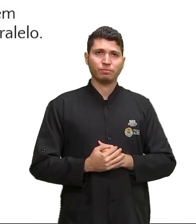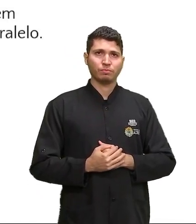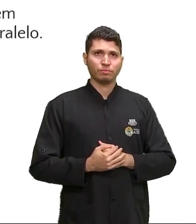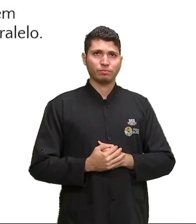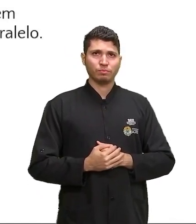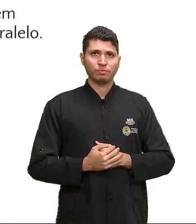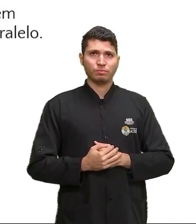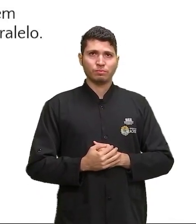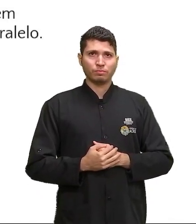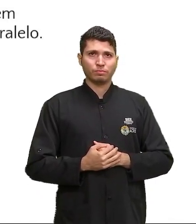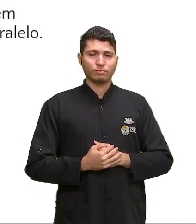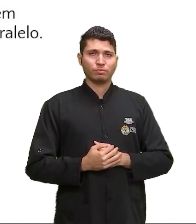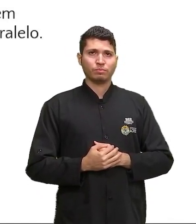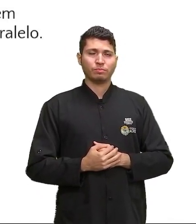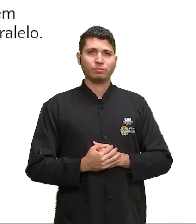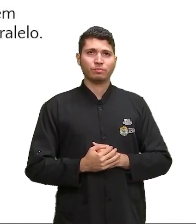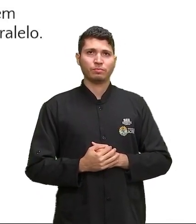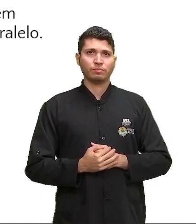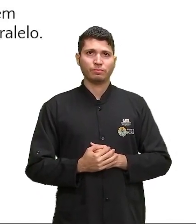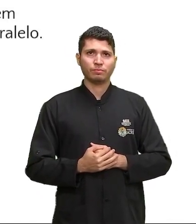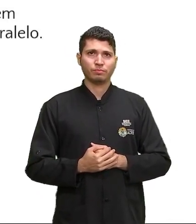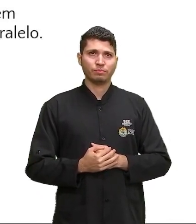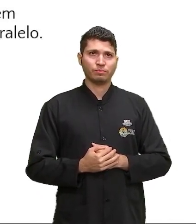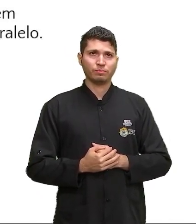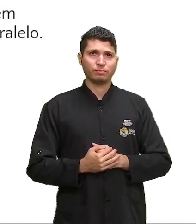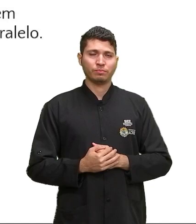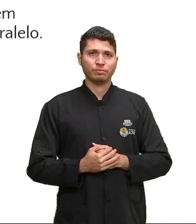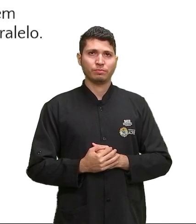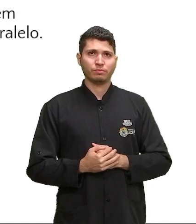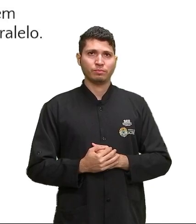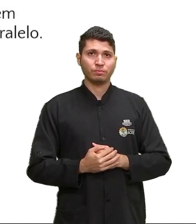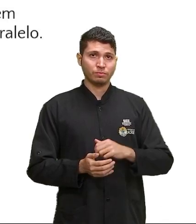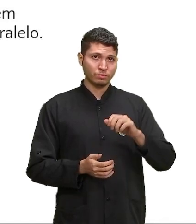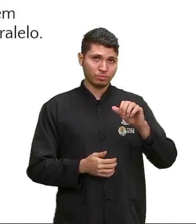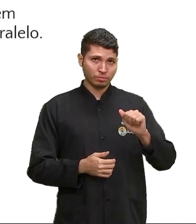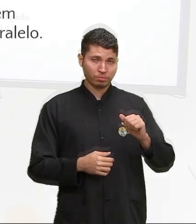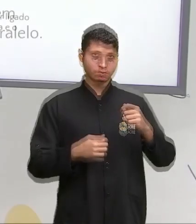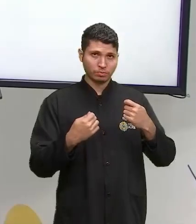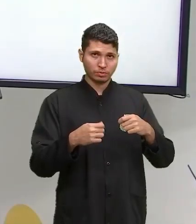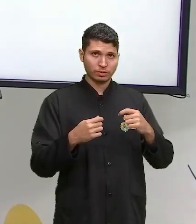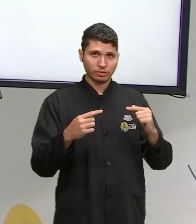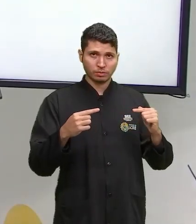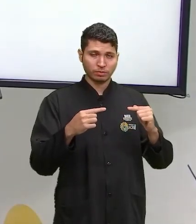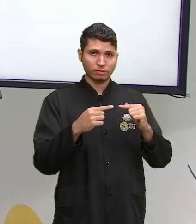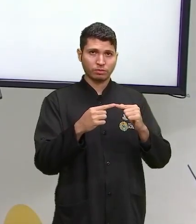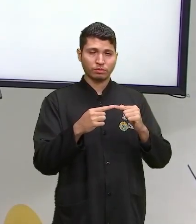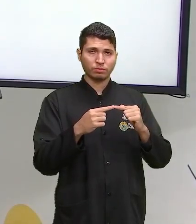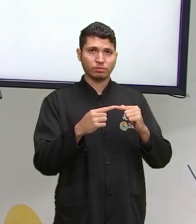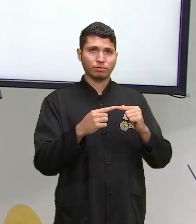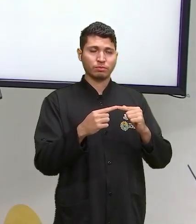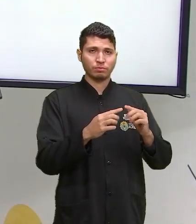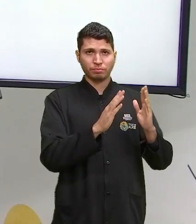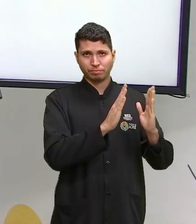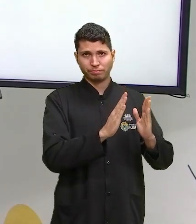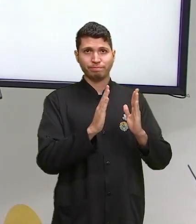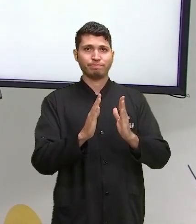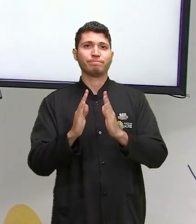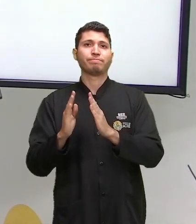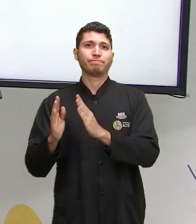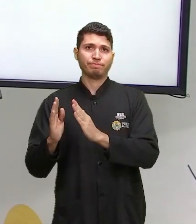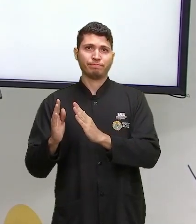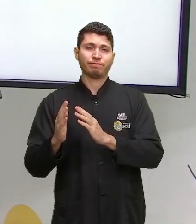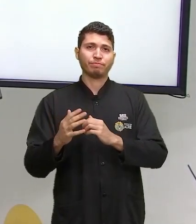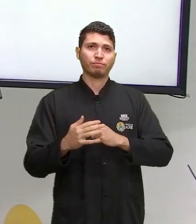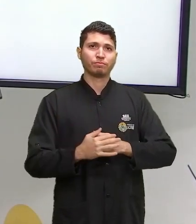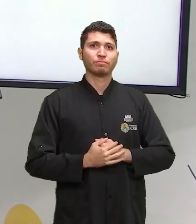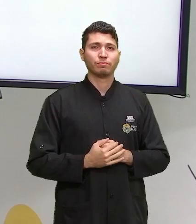paralelo. Olha aí que legal. O amperímetro deve ser sempre ligado em série, pessoal. Então, fico aqui para